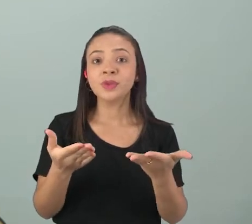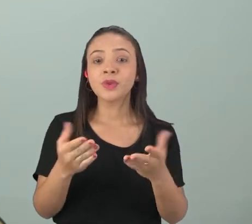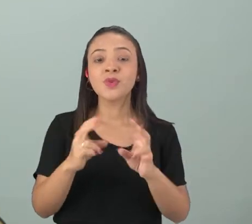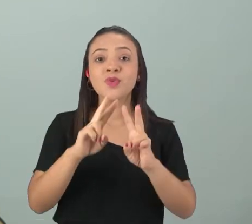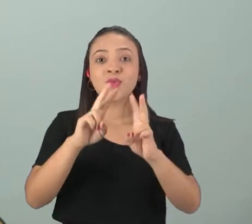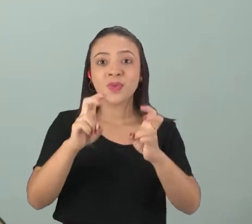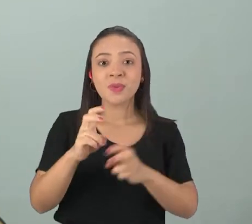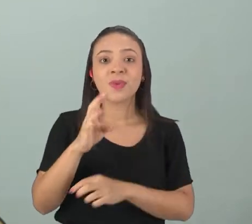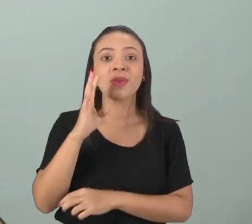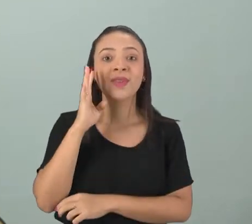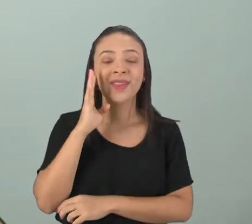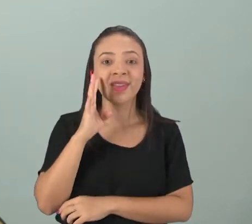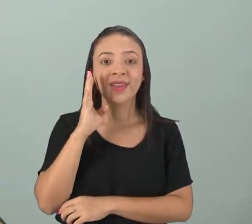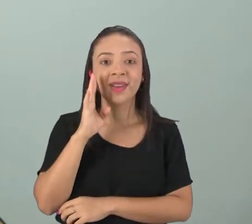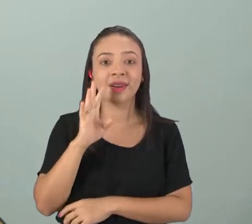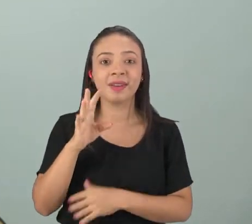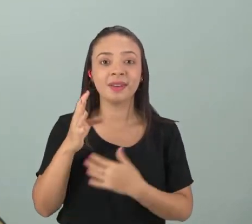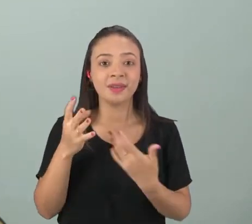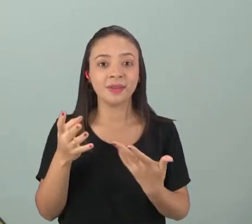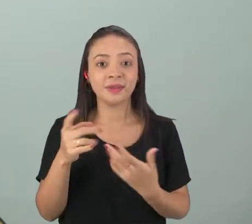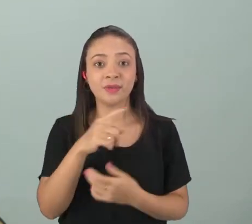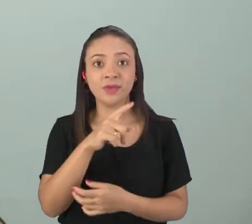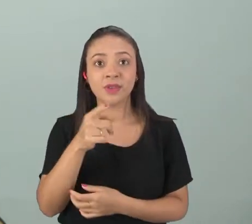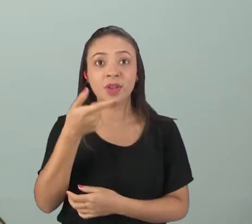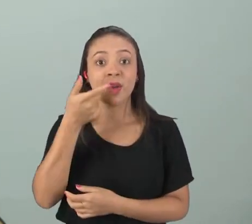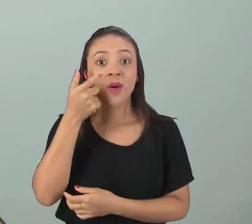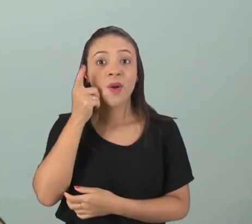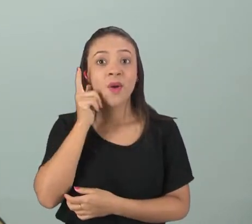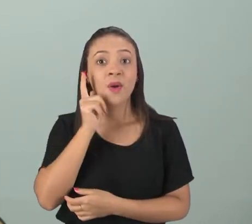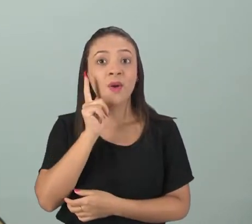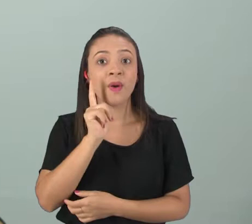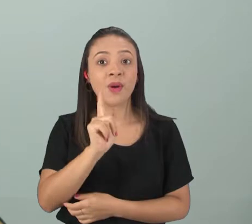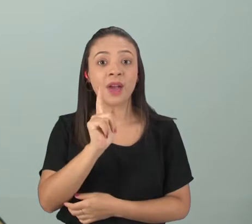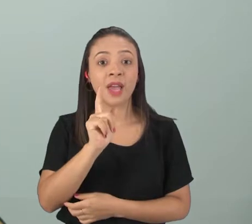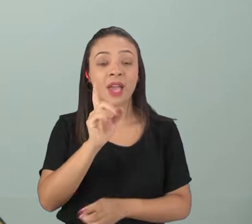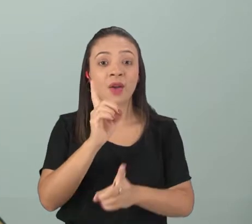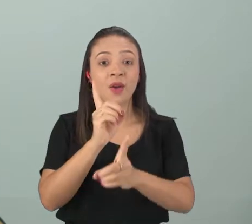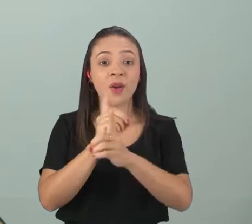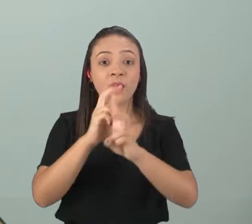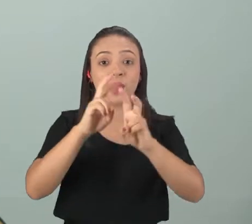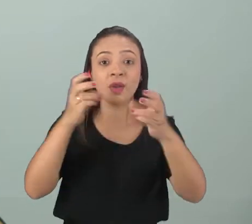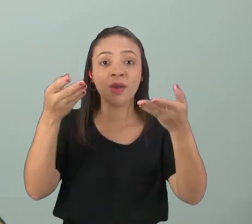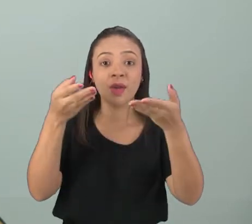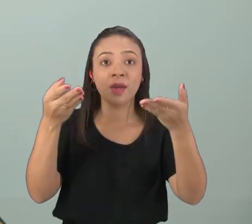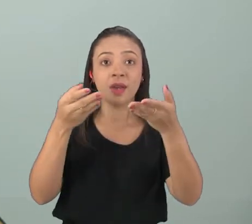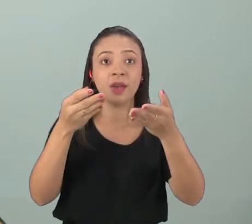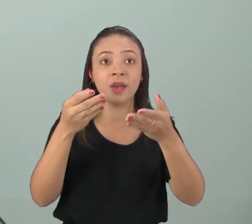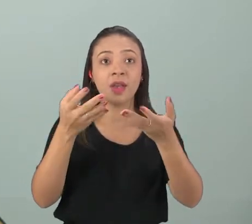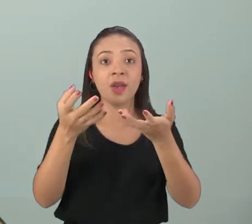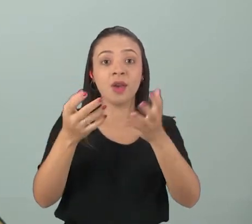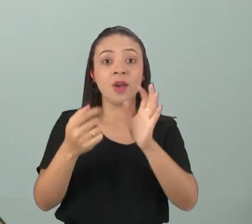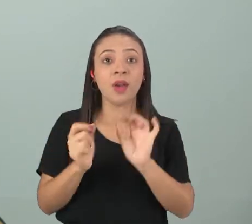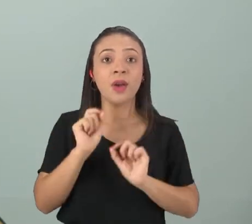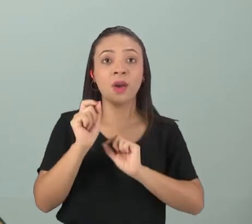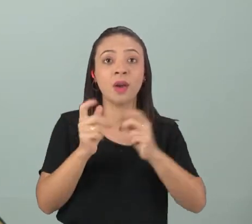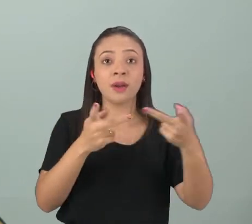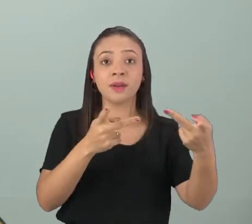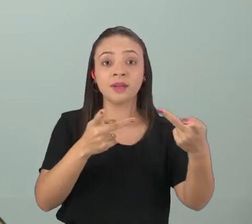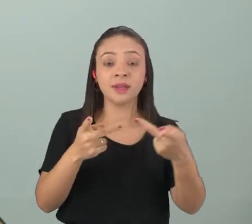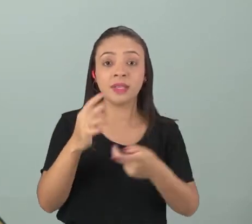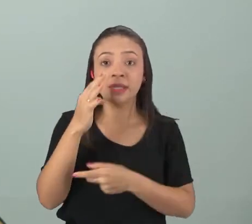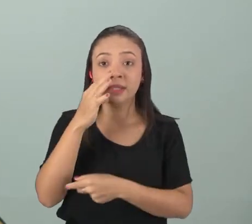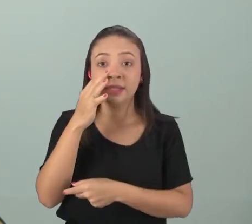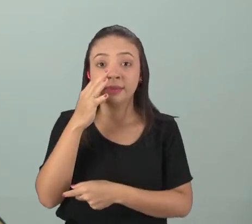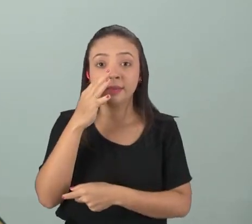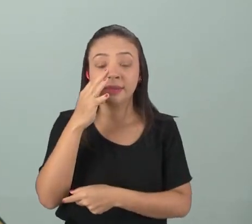bem legal. Para que você descubra qual vai ser o assunto da nossa aula, eu quero te convidar para assistir um